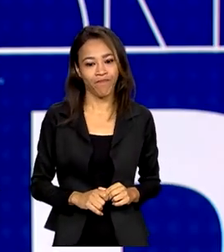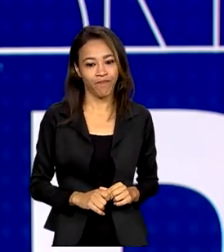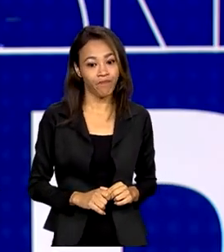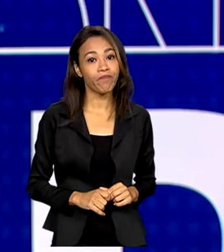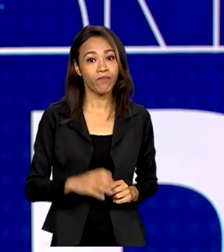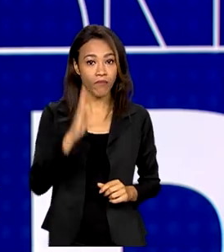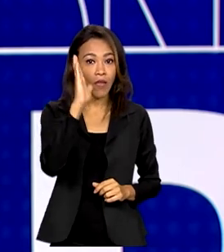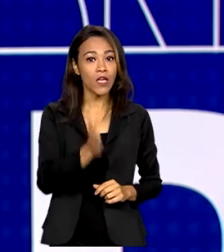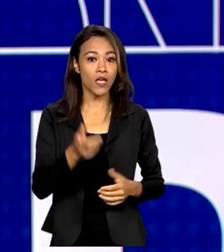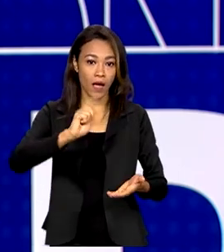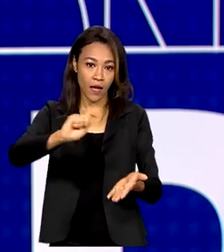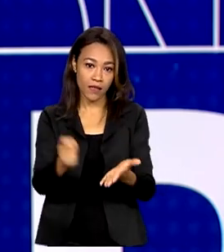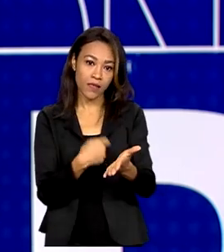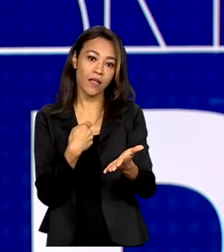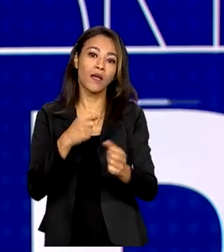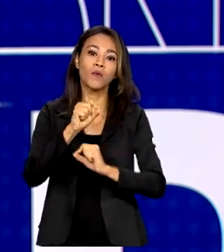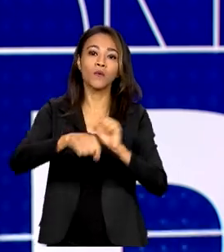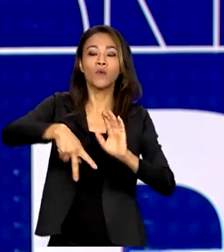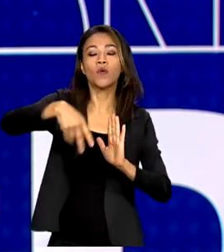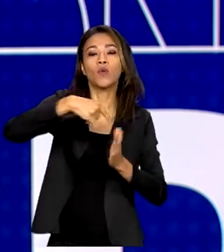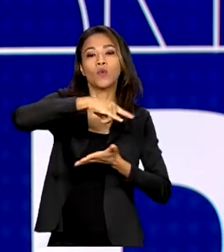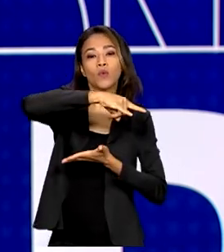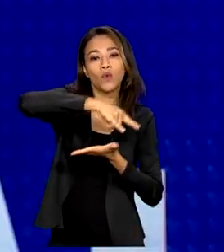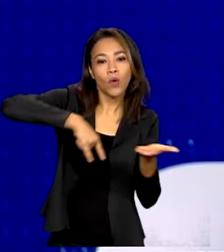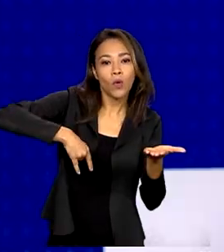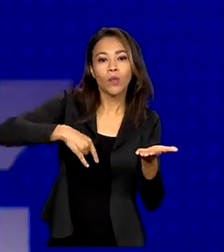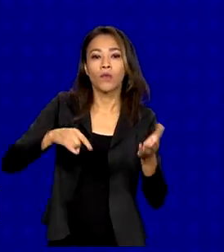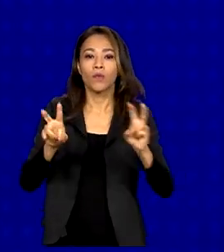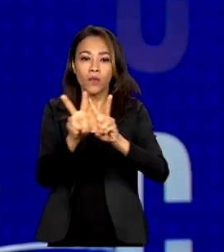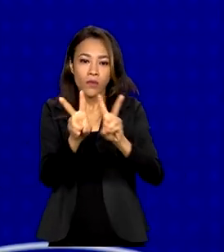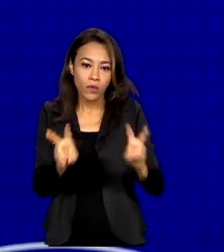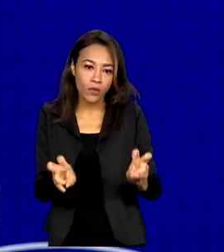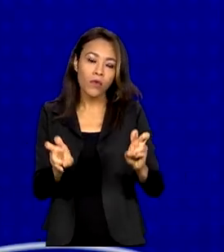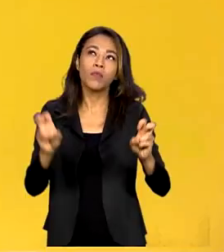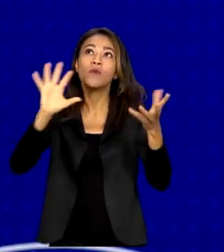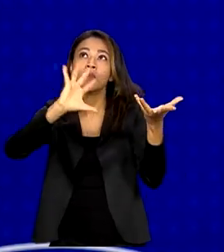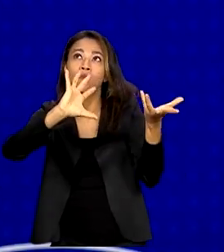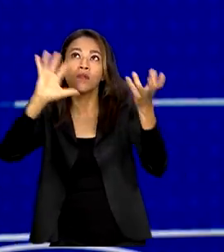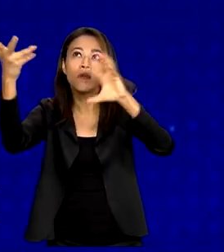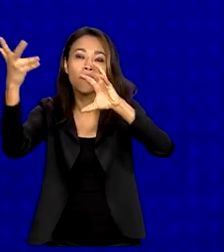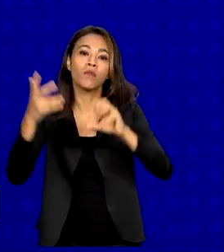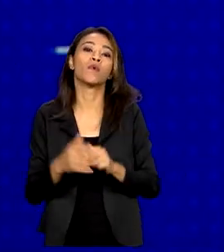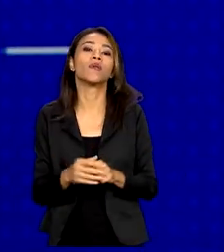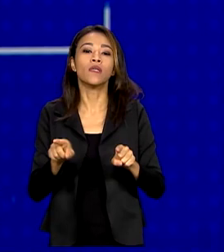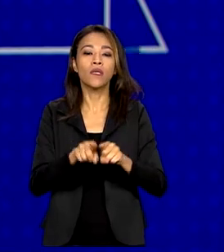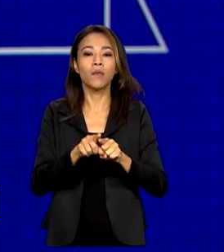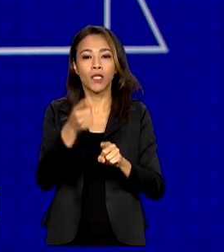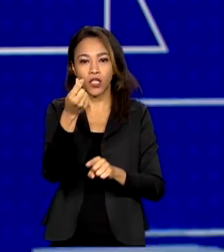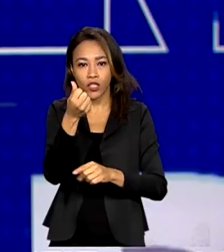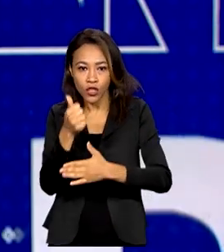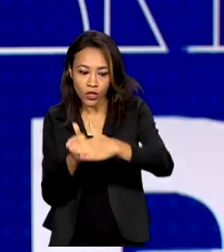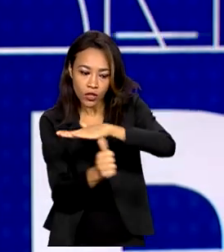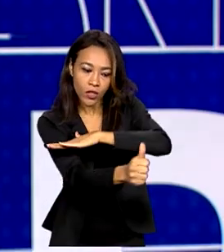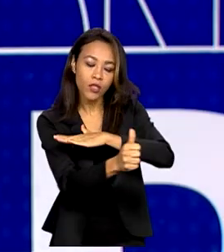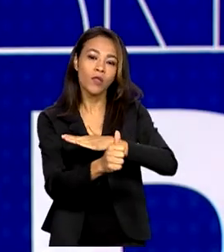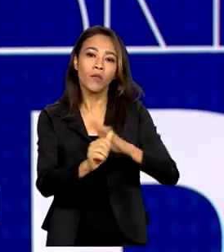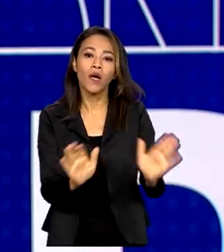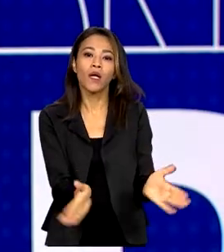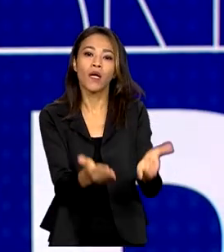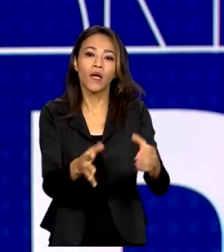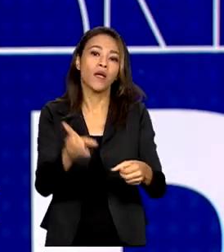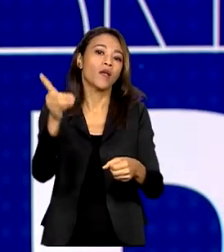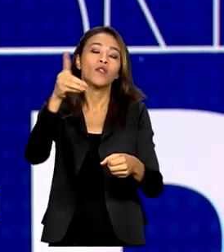Foi assinado ainda um memorando de entendimento sobre ação climática e investimentos para a produção de diesel verde